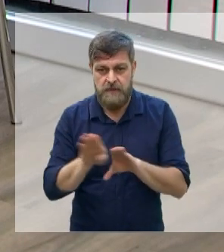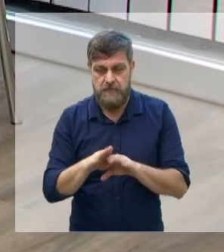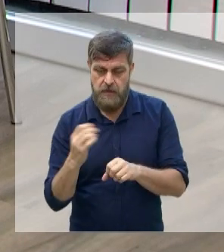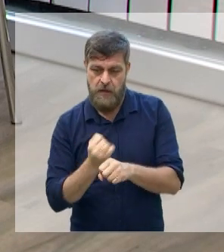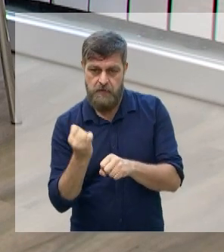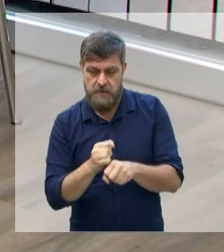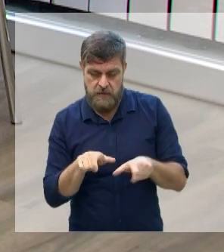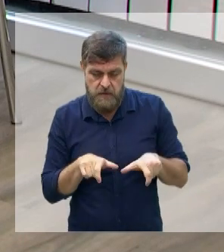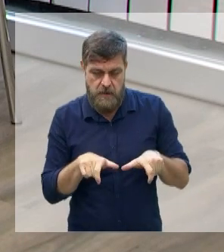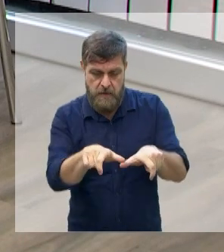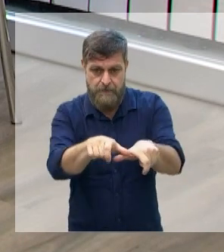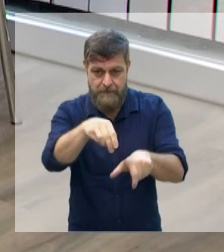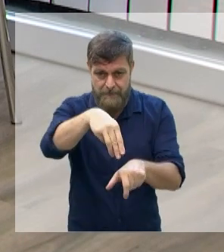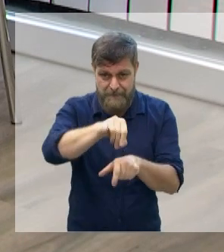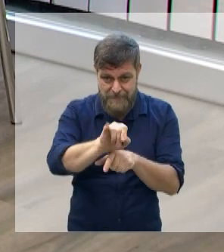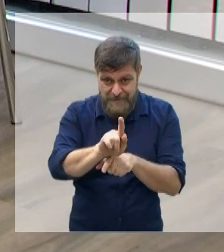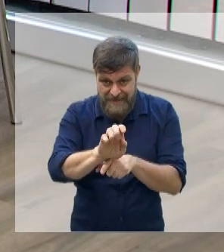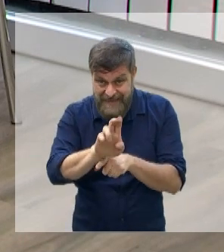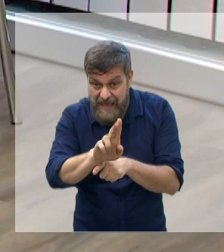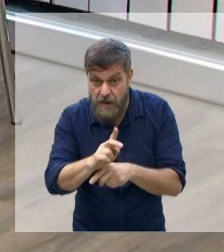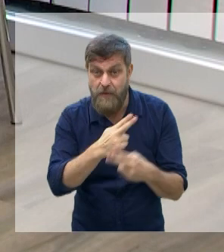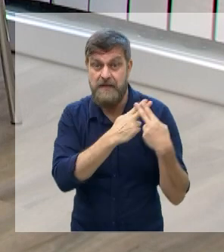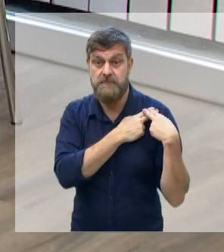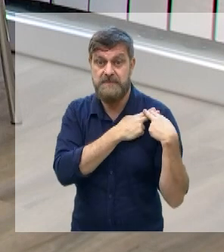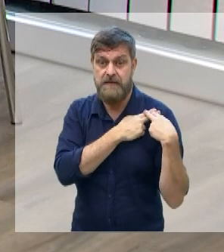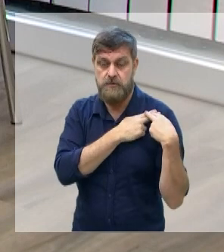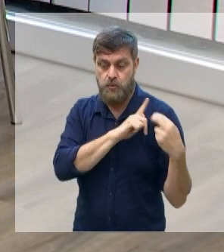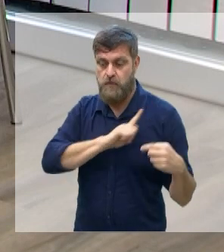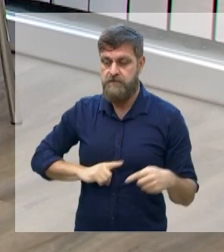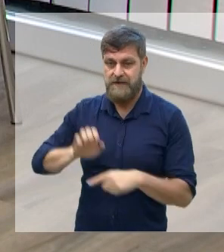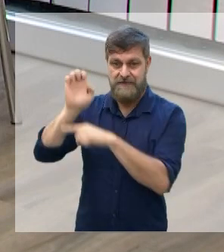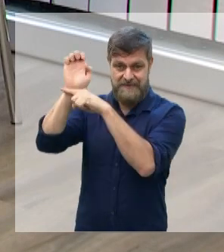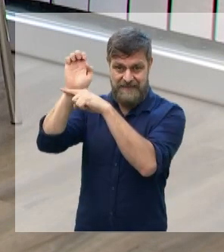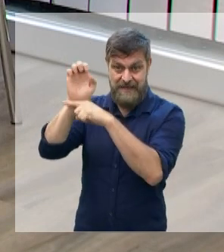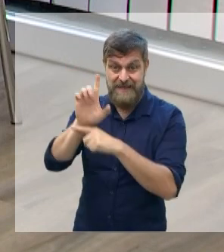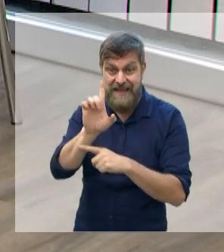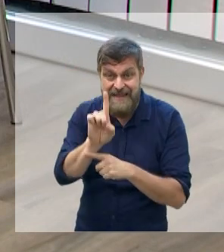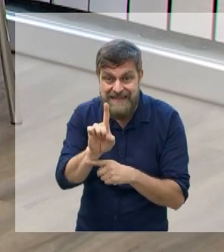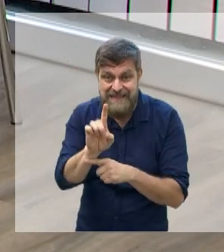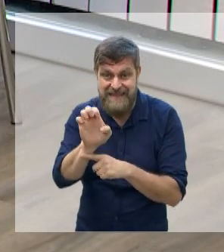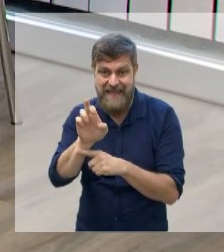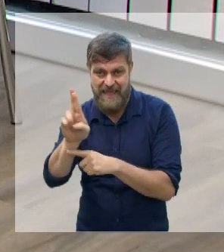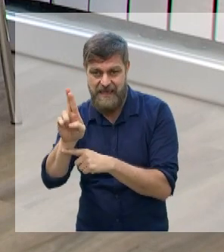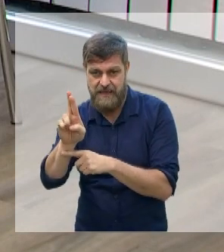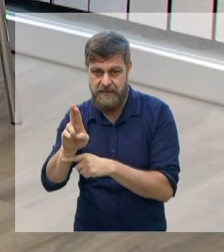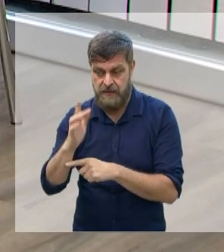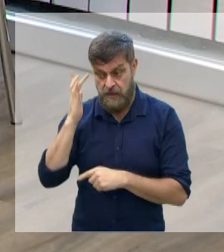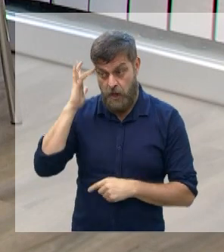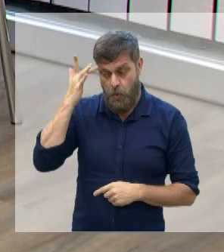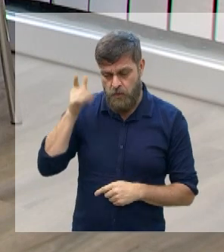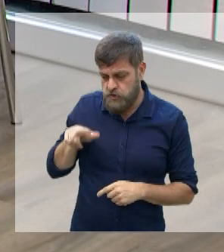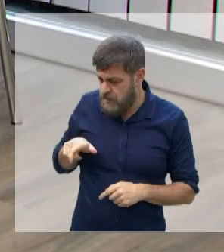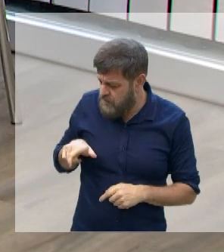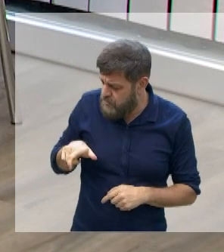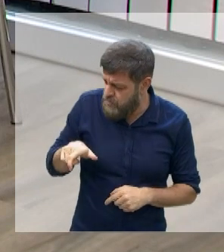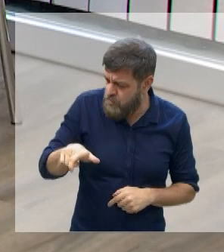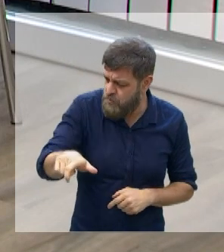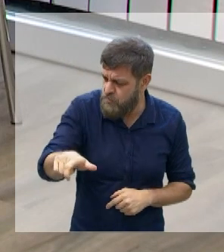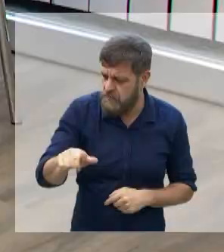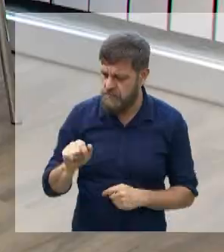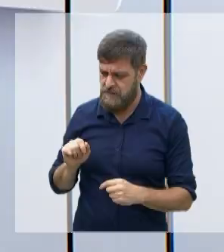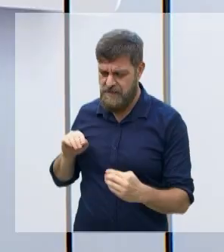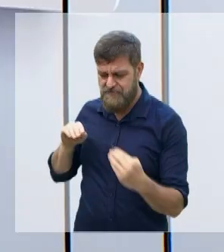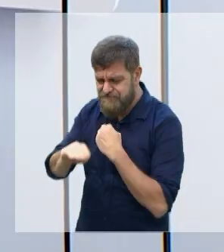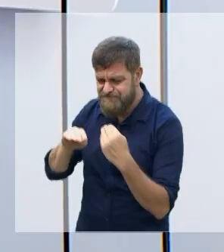da miguel melhado compete ao estado ao estado porque ela não ela é do dr é o único eixo talvez de grande fluxo de passageiros